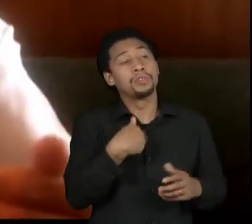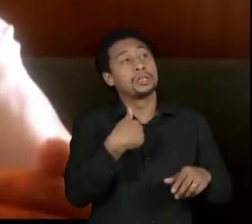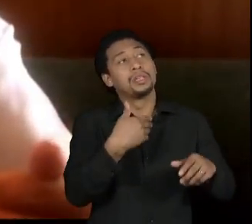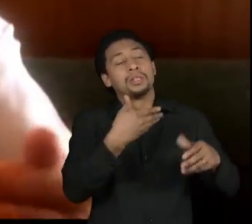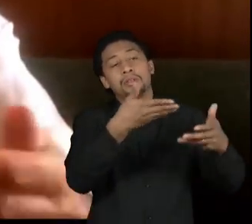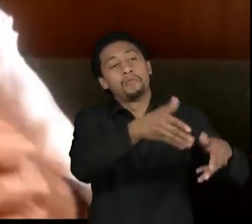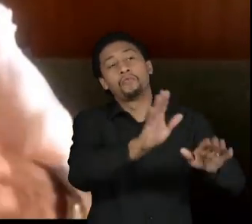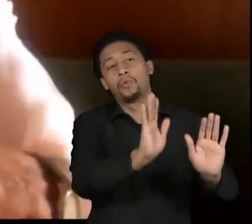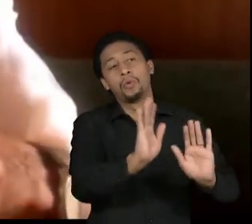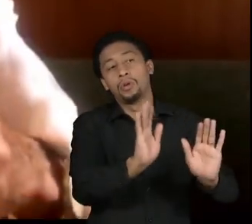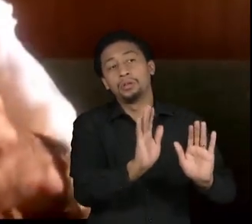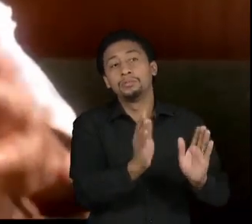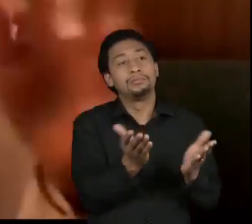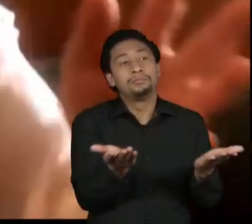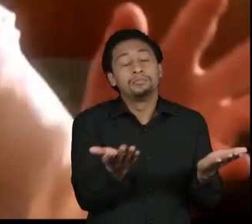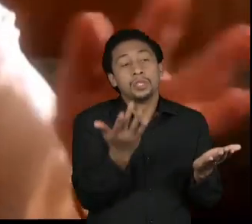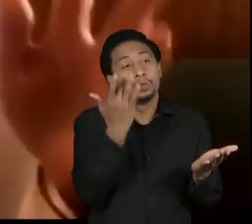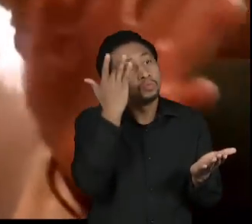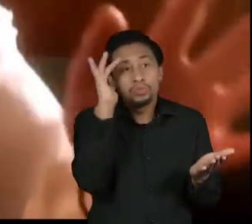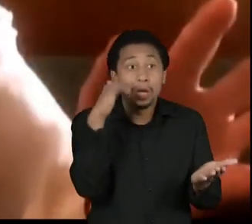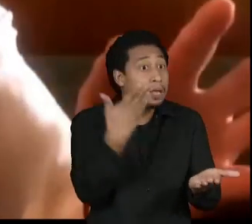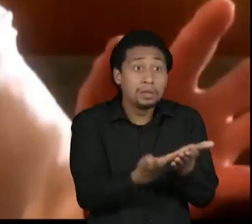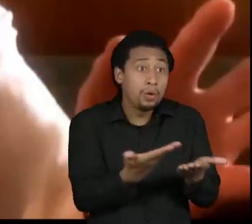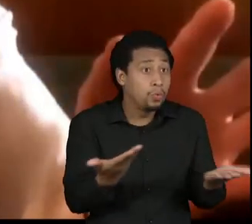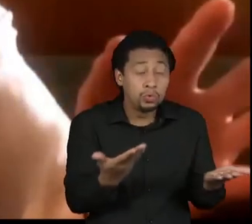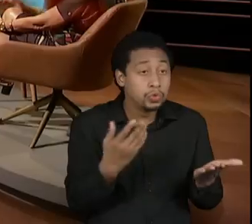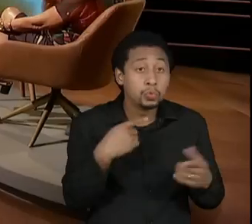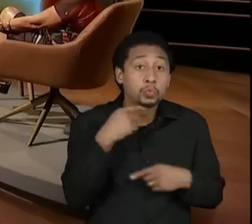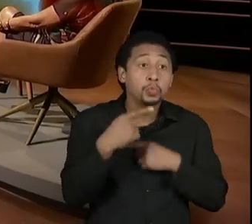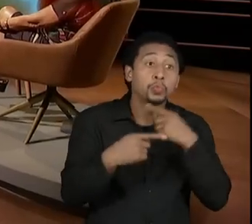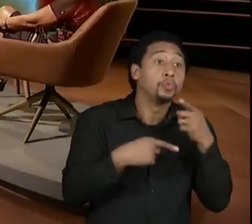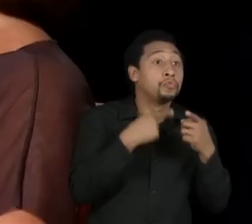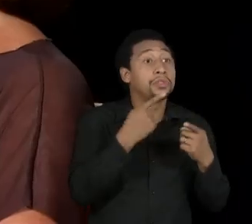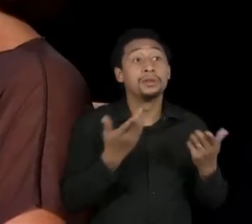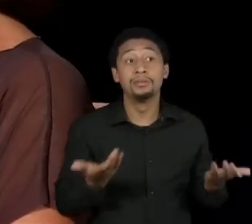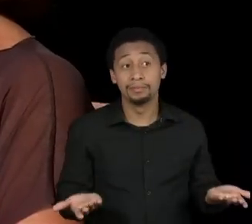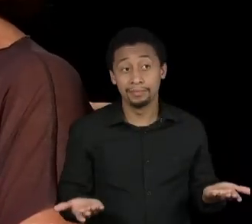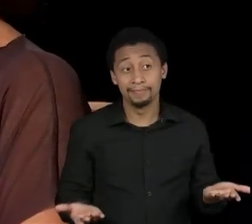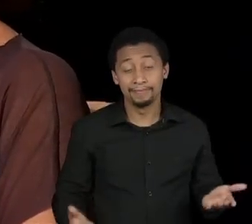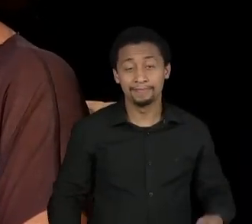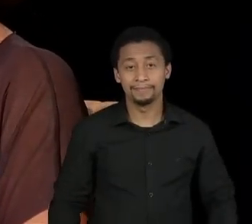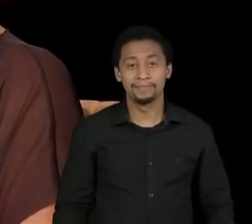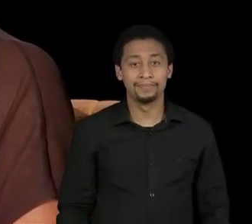voltou, e até hoje fico em dúvida.